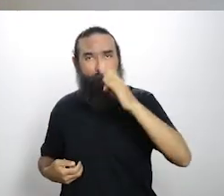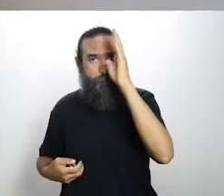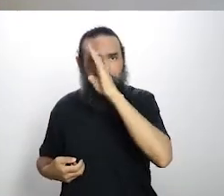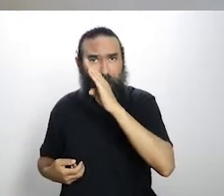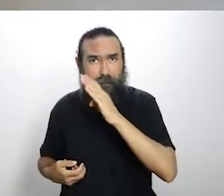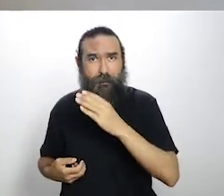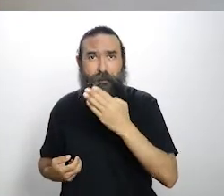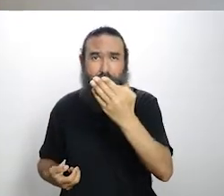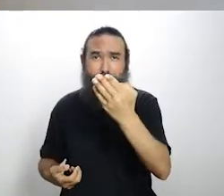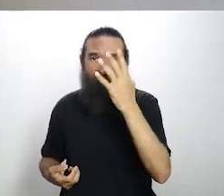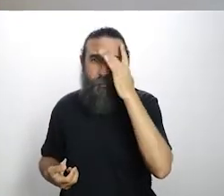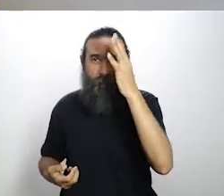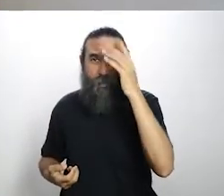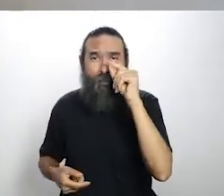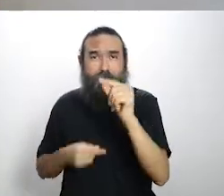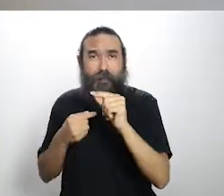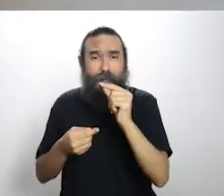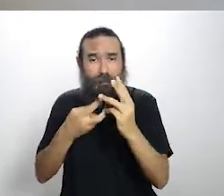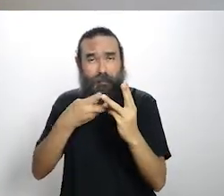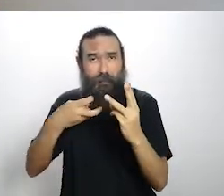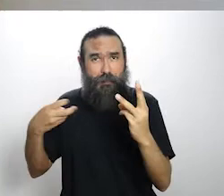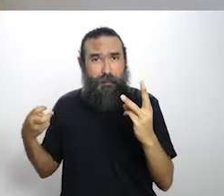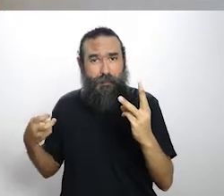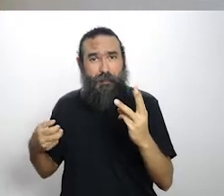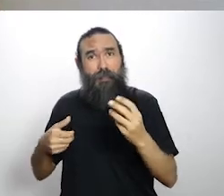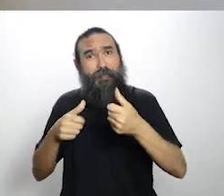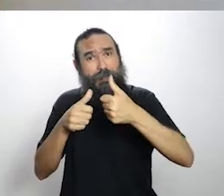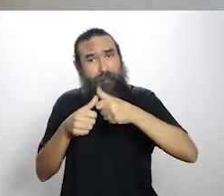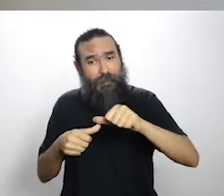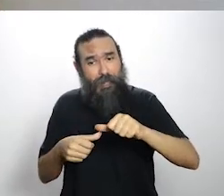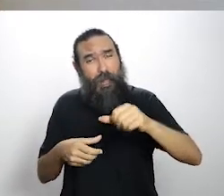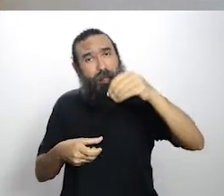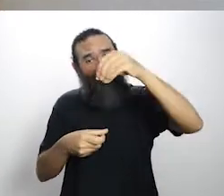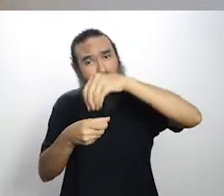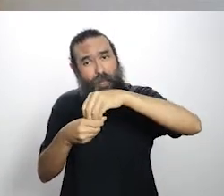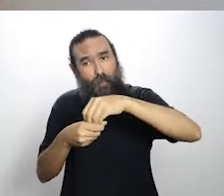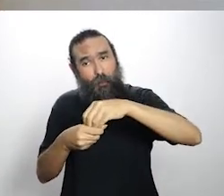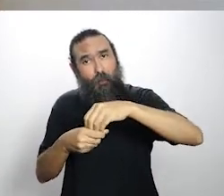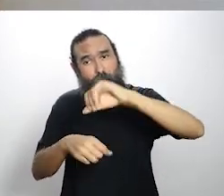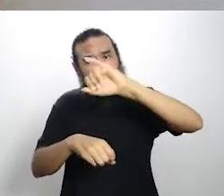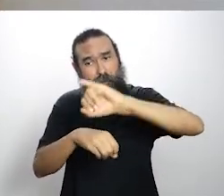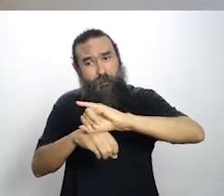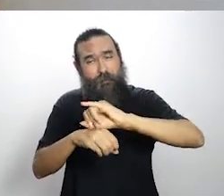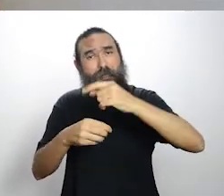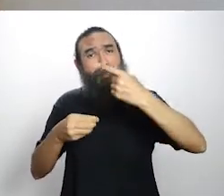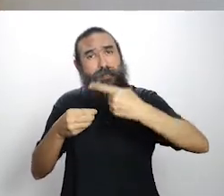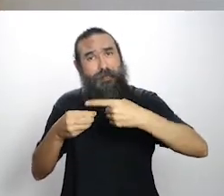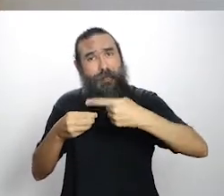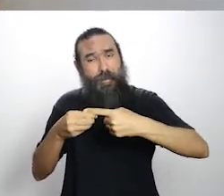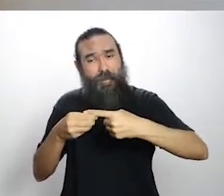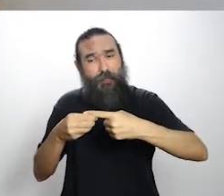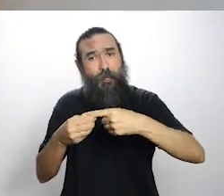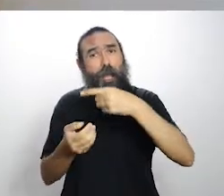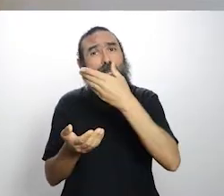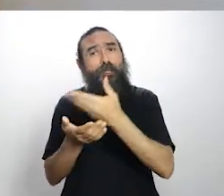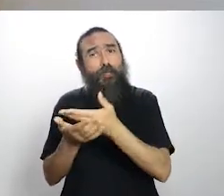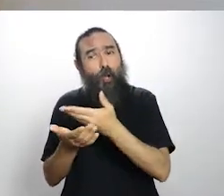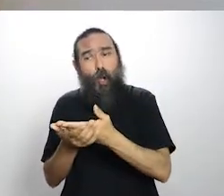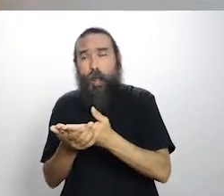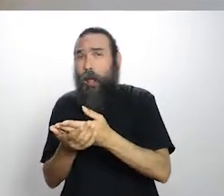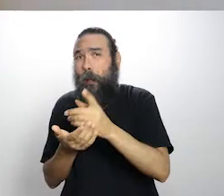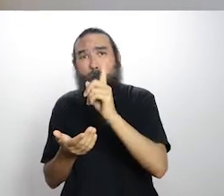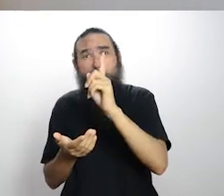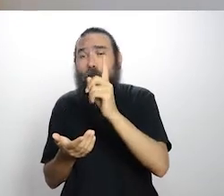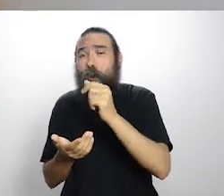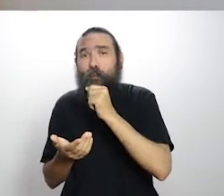E imagine saber que um povo indígena está dentro de uma cidade, está dentro de uma escola do não indígena.